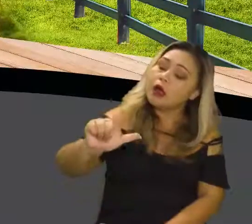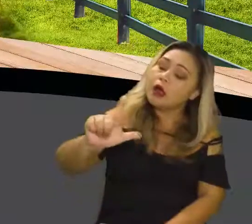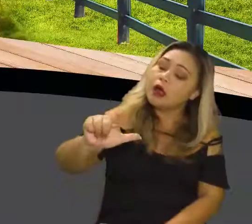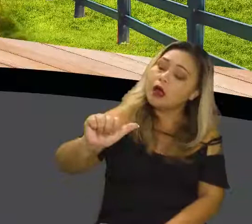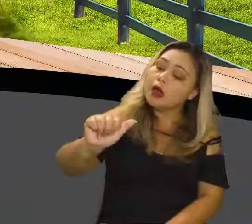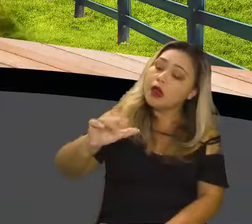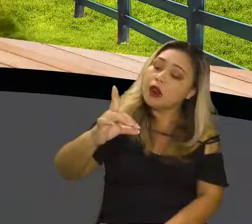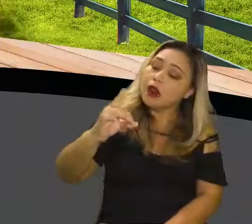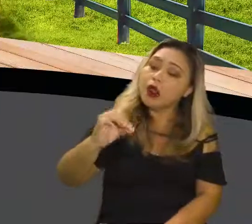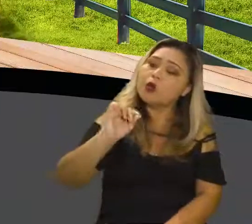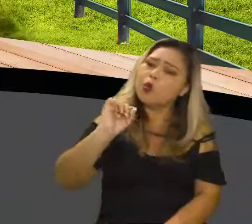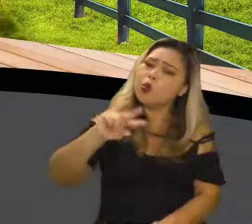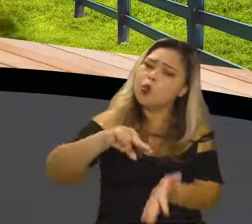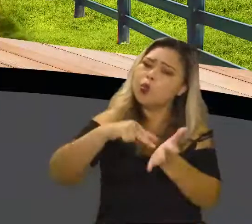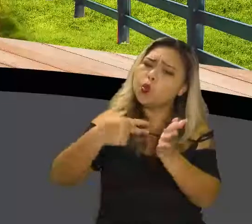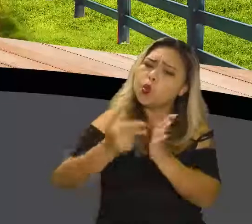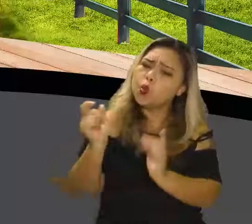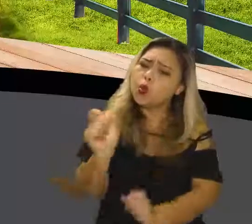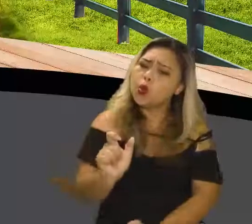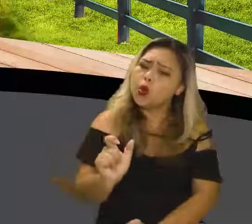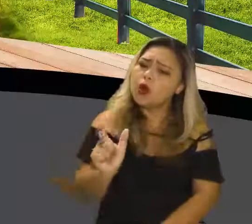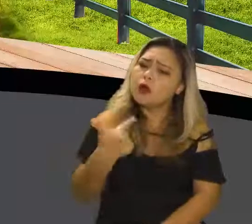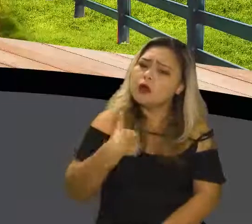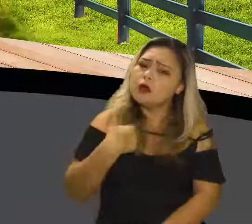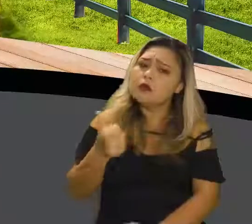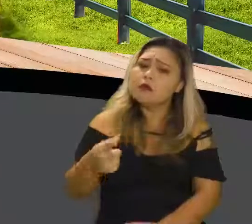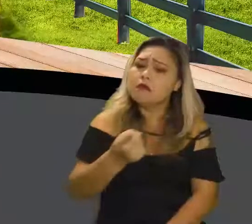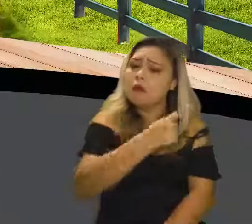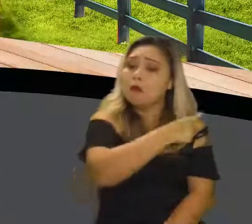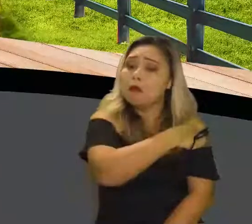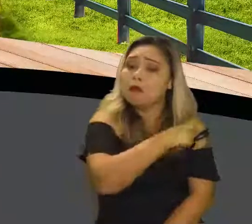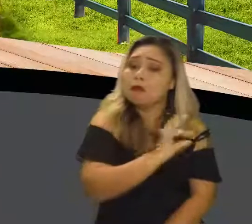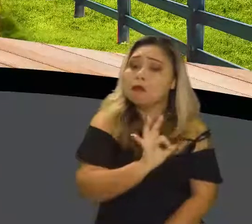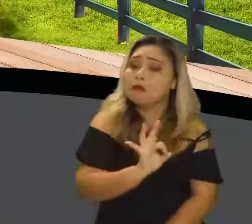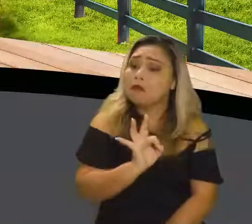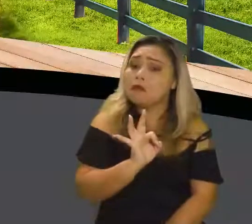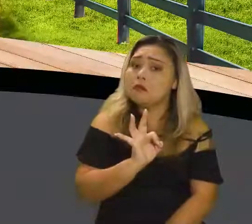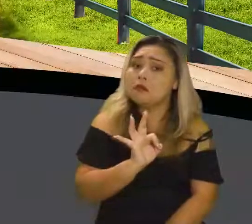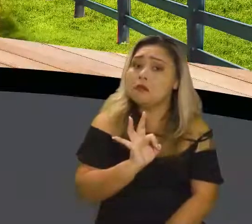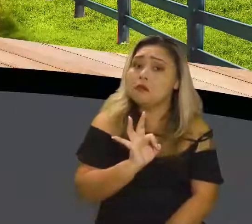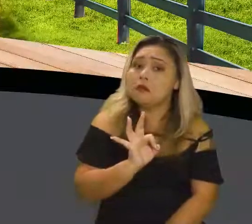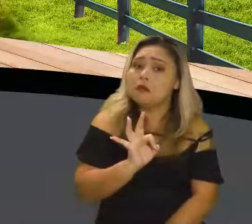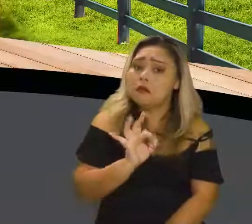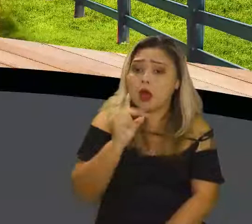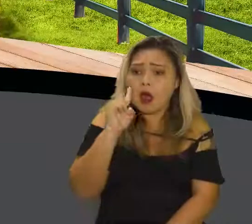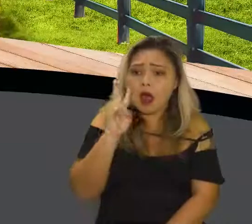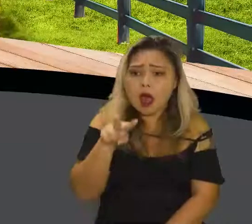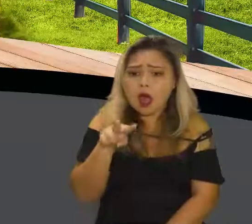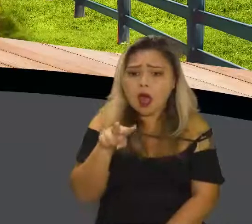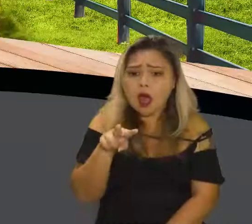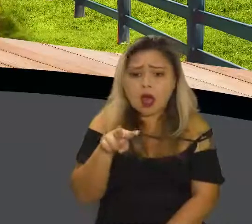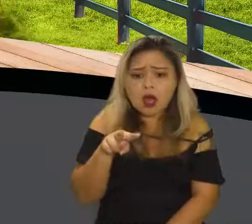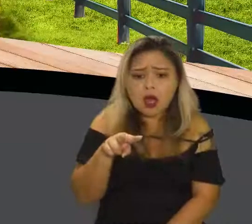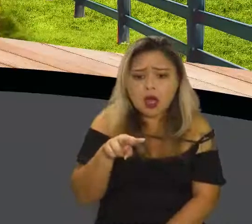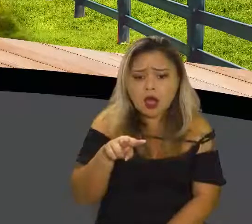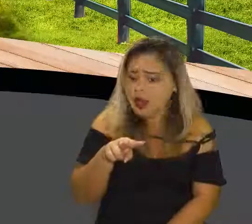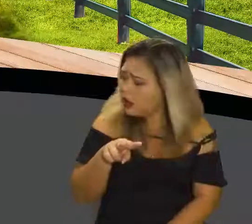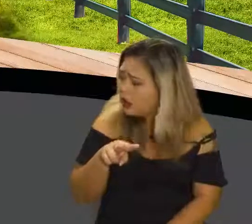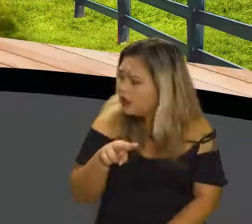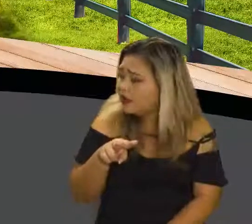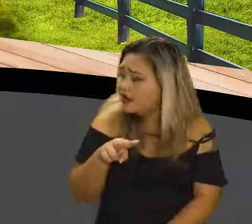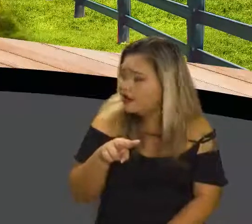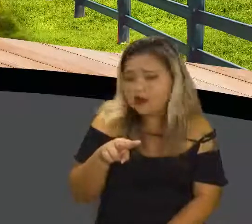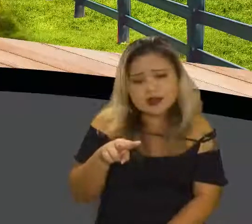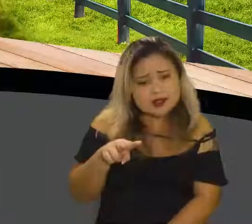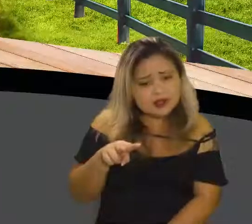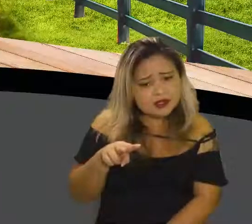tenho essa noção. Estou entrando aqui na INBAZ, primeiro ano, e não tô... Nossa, agora que eu estou vendo, meu sapato está com duas cores. Ó. Ali